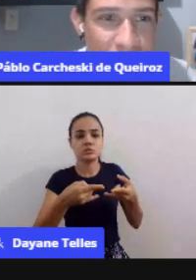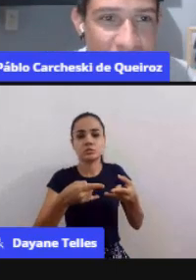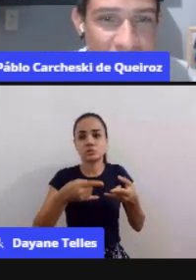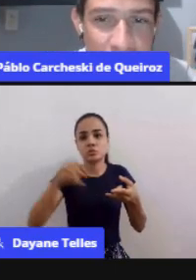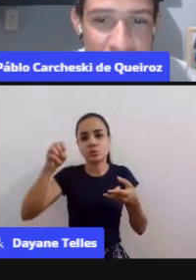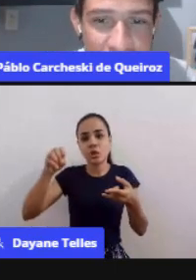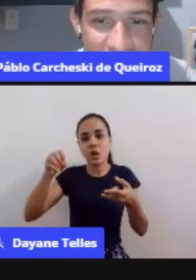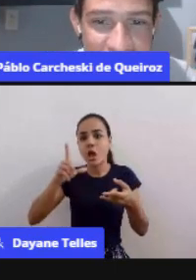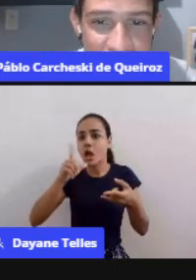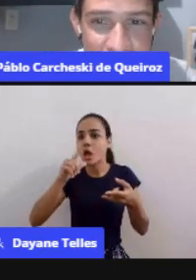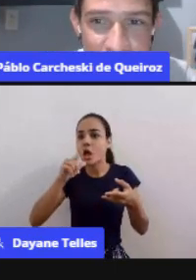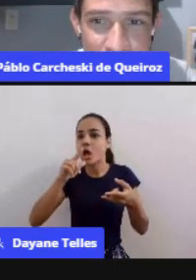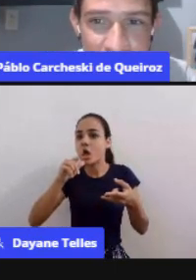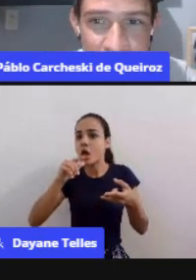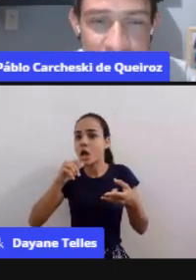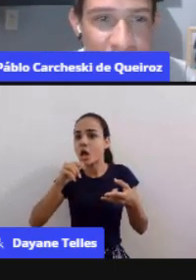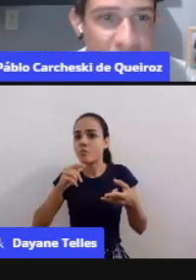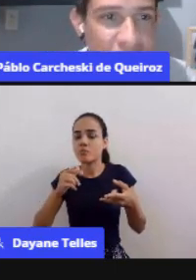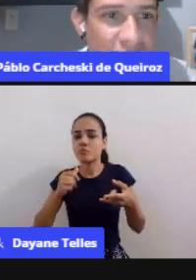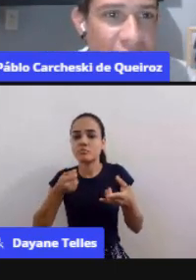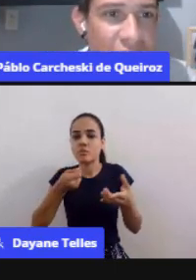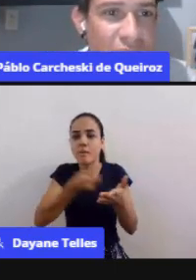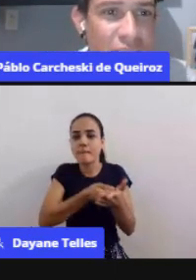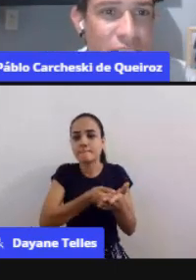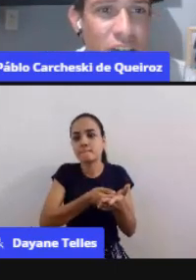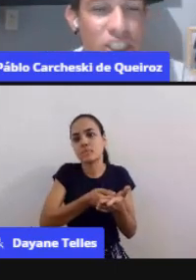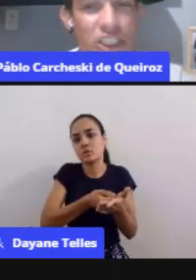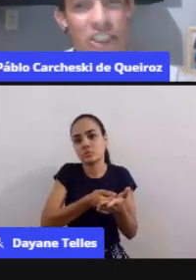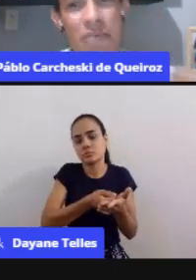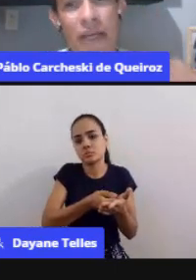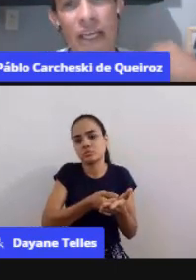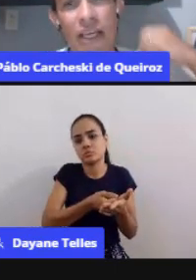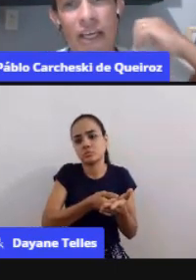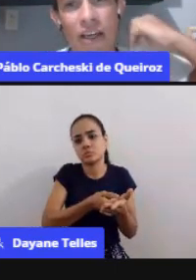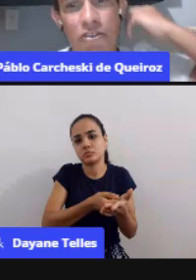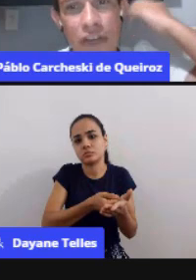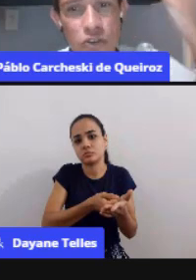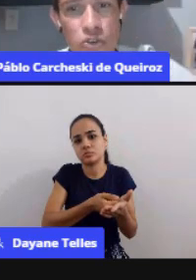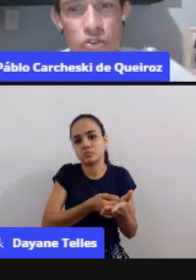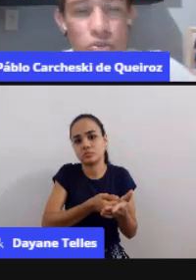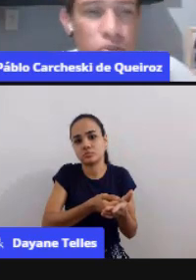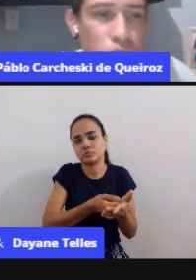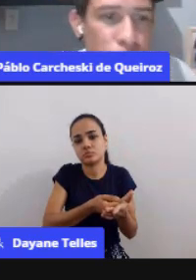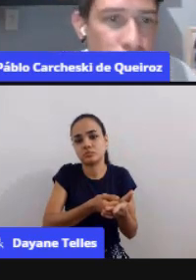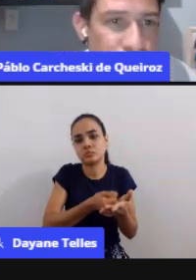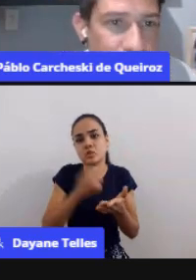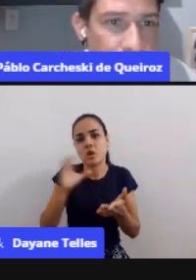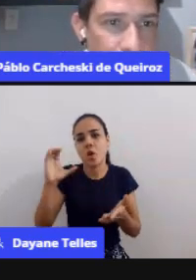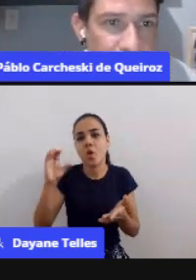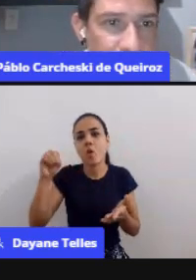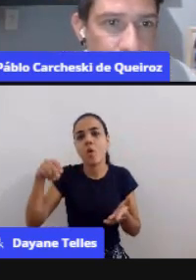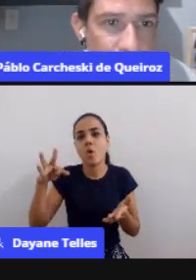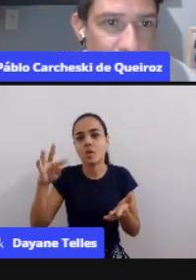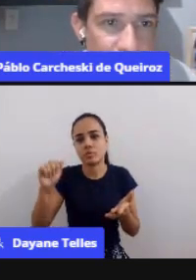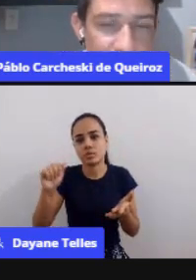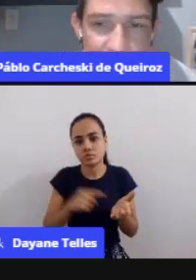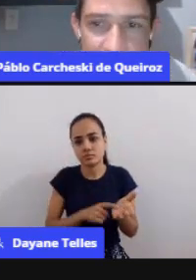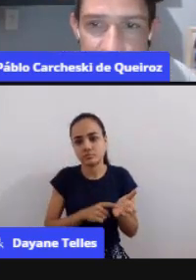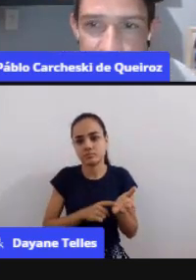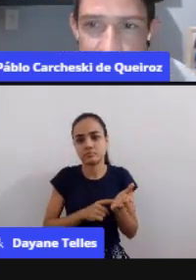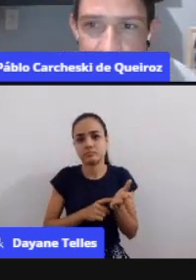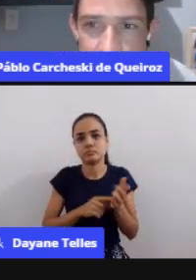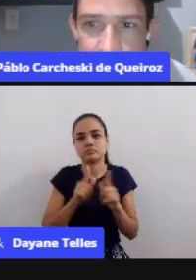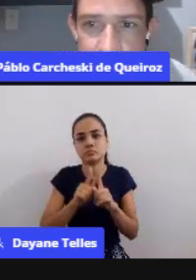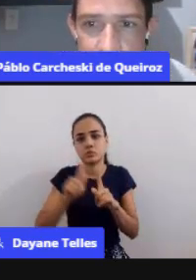eu colocasse o próximo slide, por favor. Então, a gente também fez uso do GeoGebra para fazer a plotagem